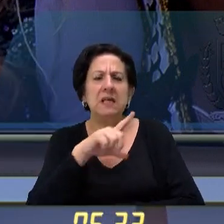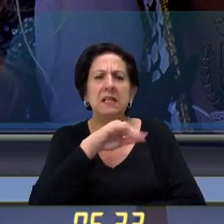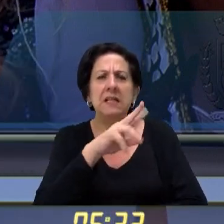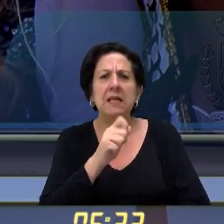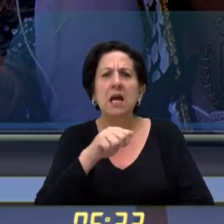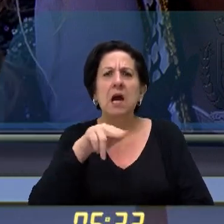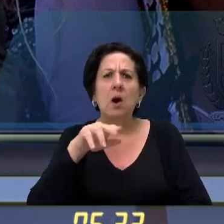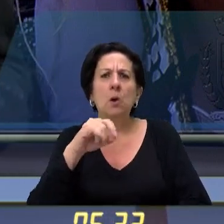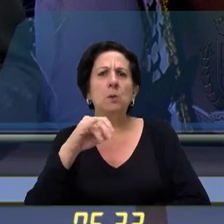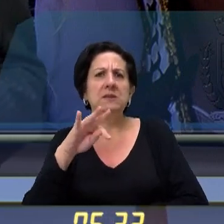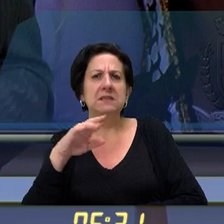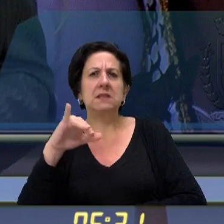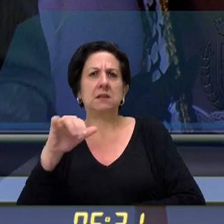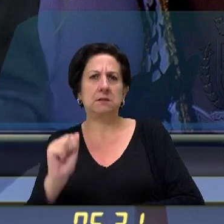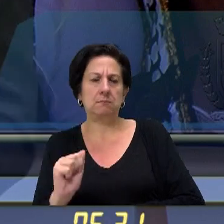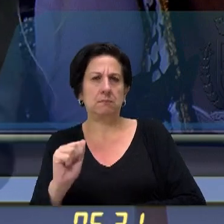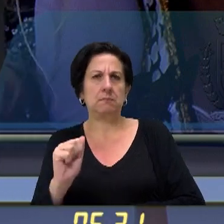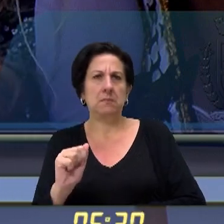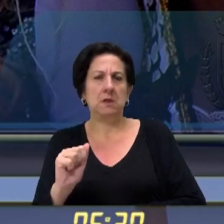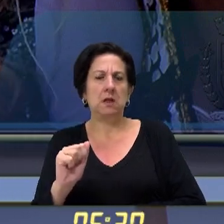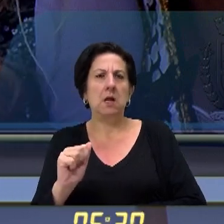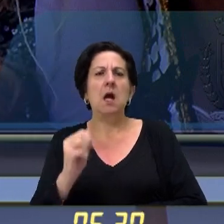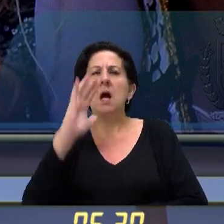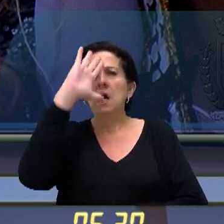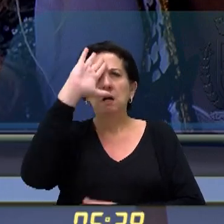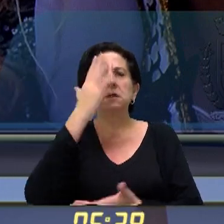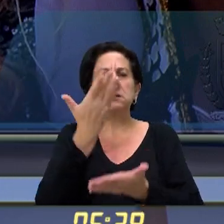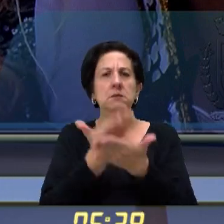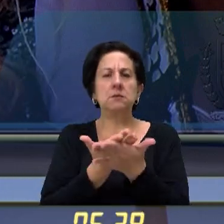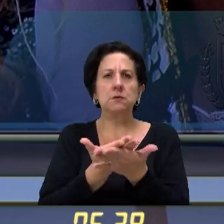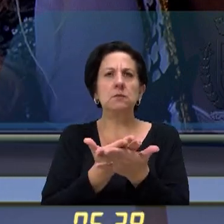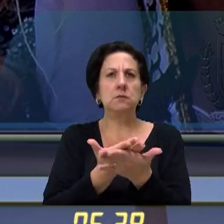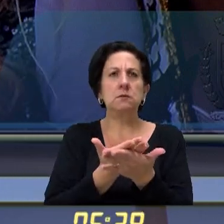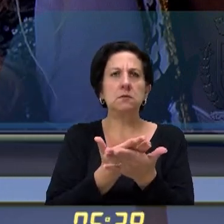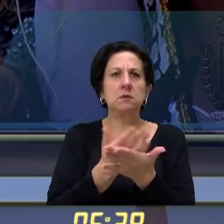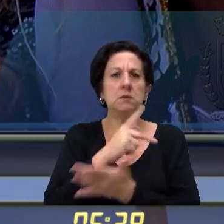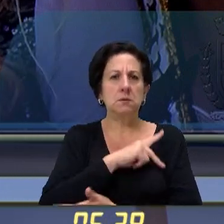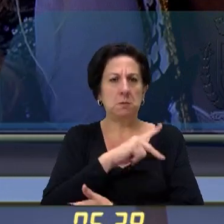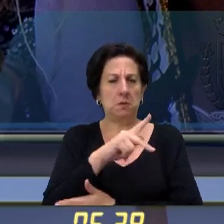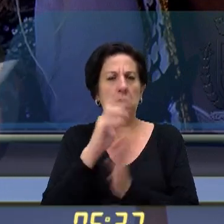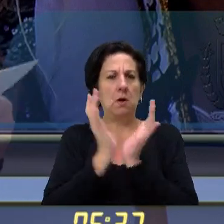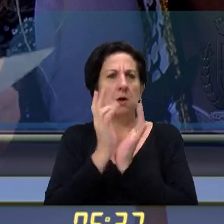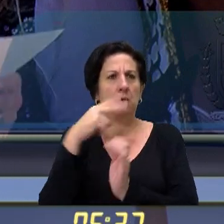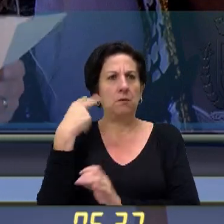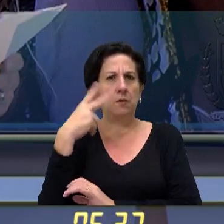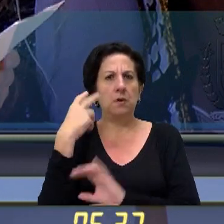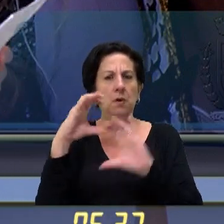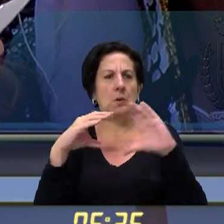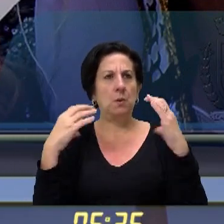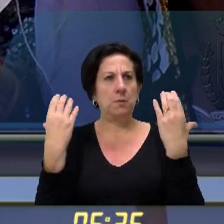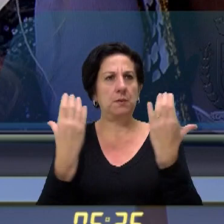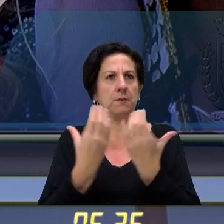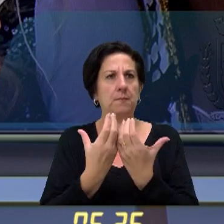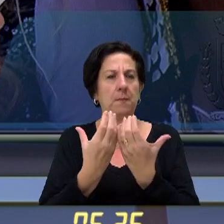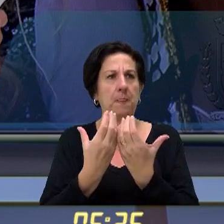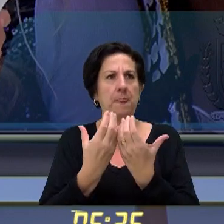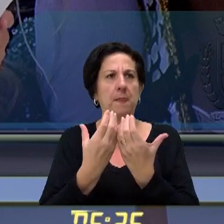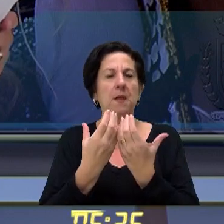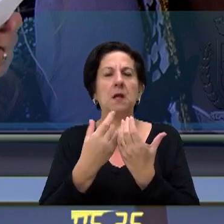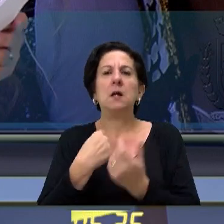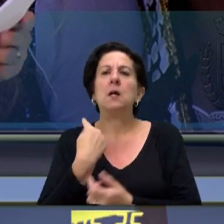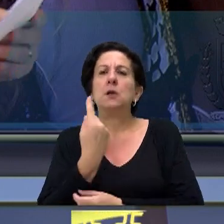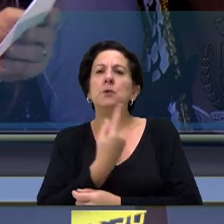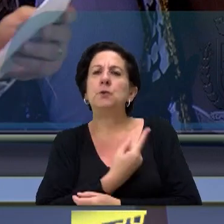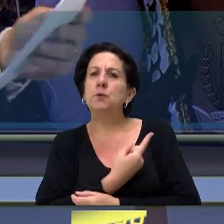Áustria, mas não só na linha Áustria, e a gente acredita, senhora presidente, colegas vereadores e comunidade, que nós